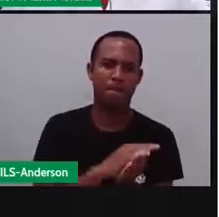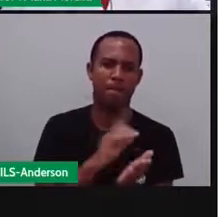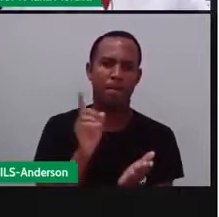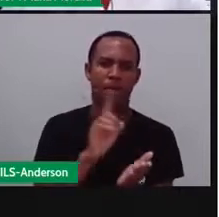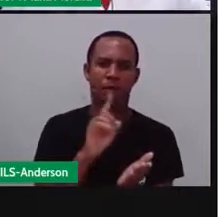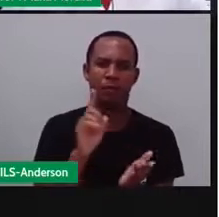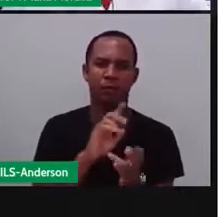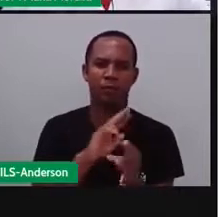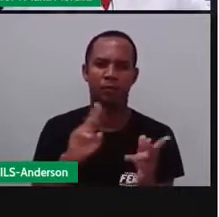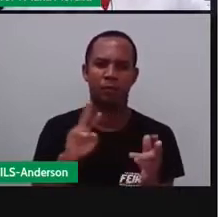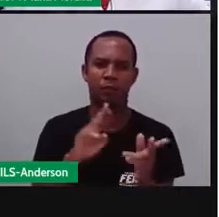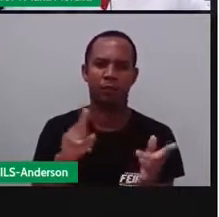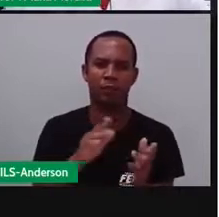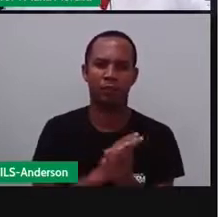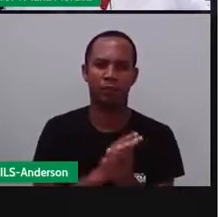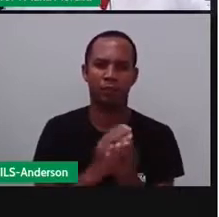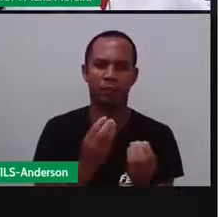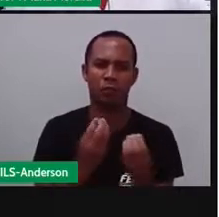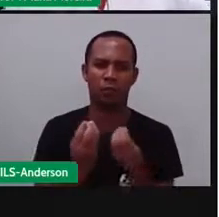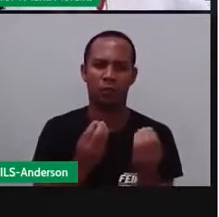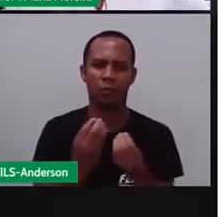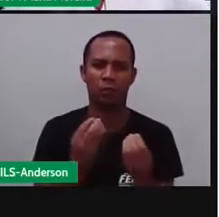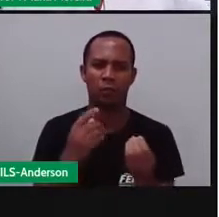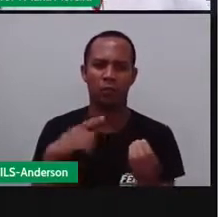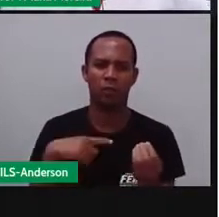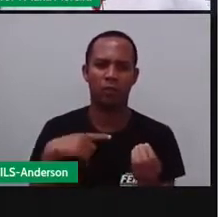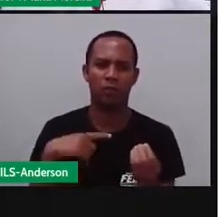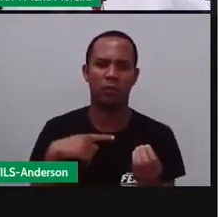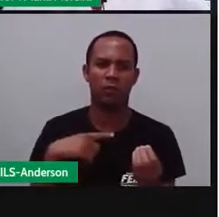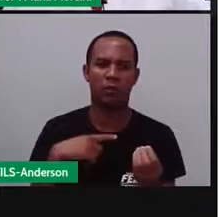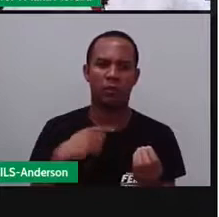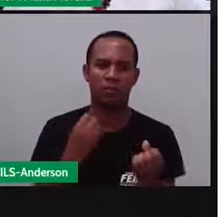Não. Os ingredientes sólidos, eles têm pesos o quê?